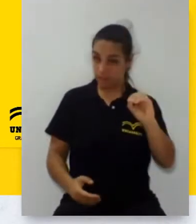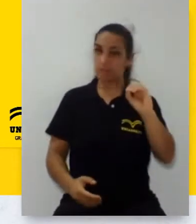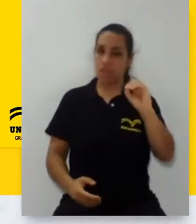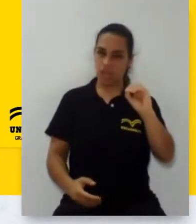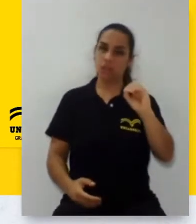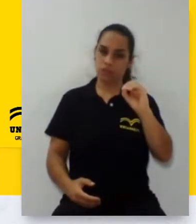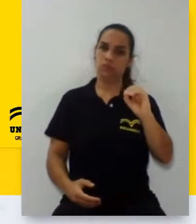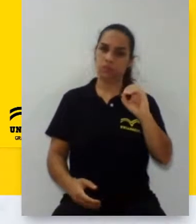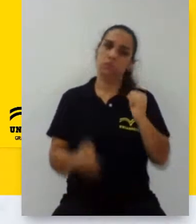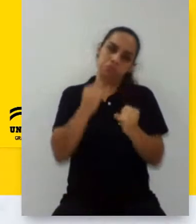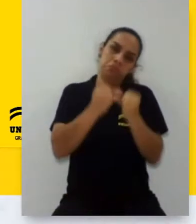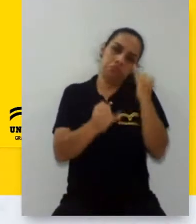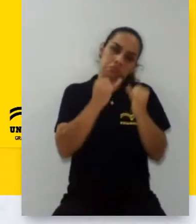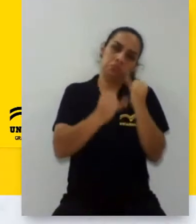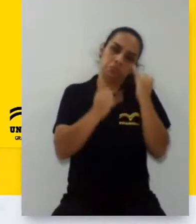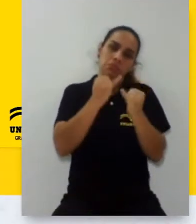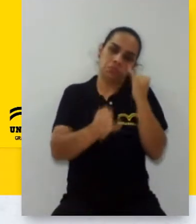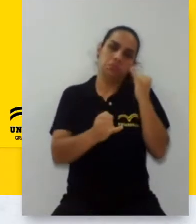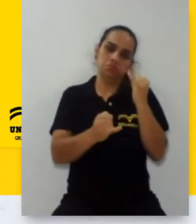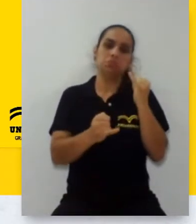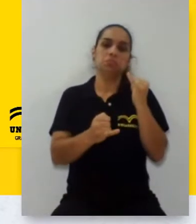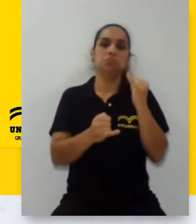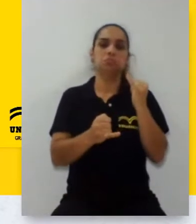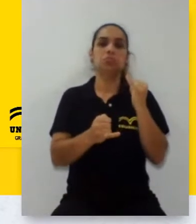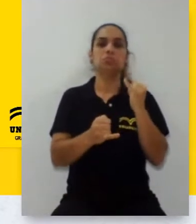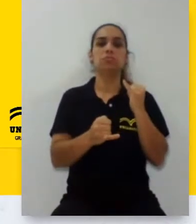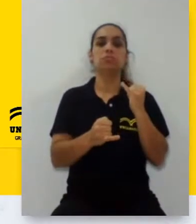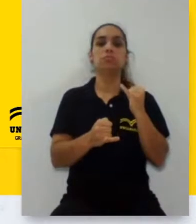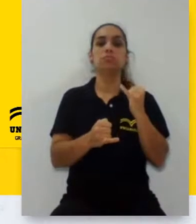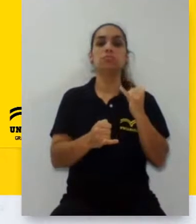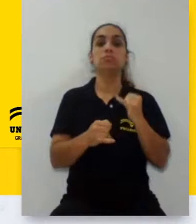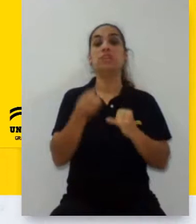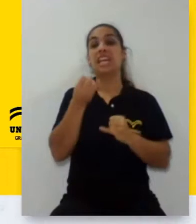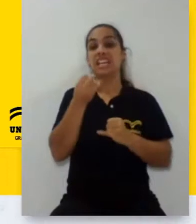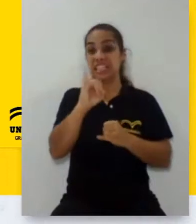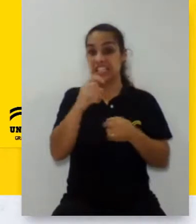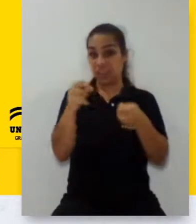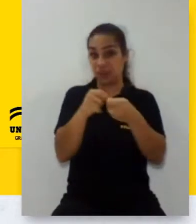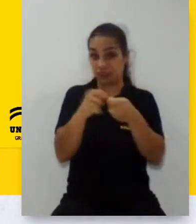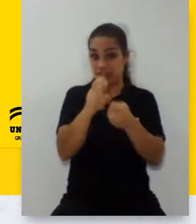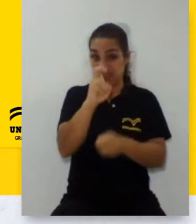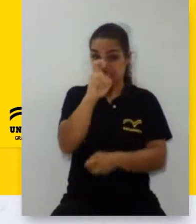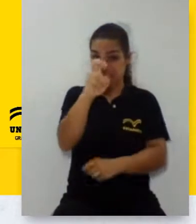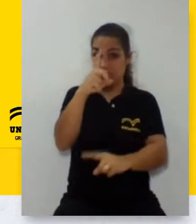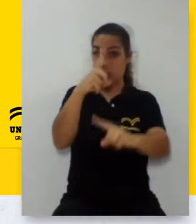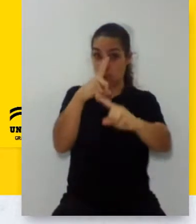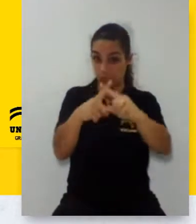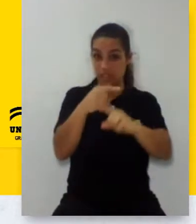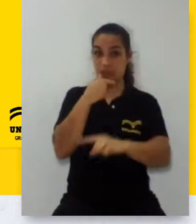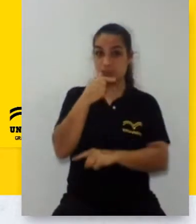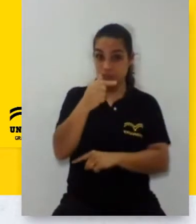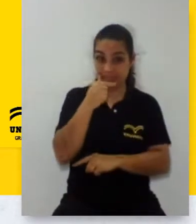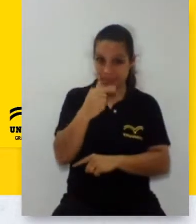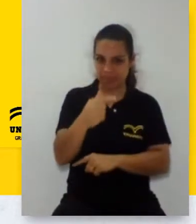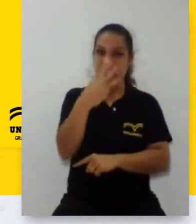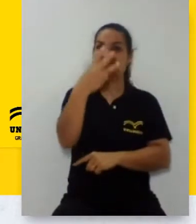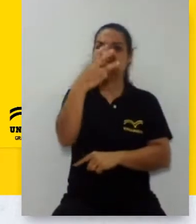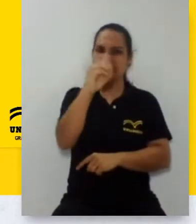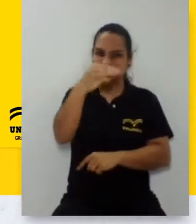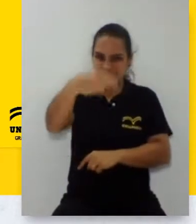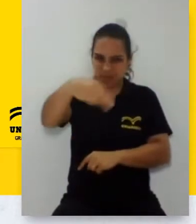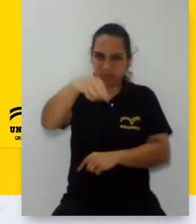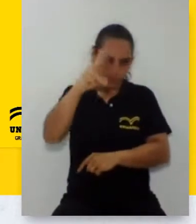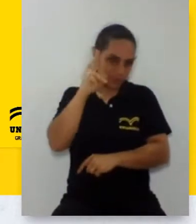ocorre normalmente aí. Se eu fizer isso 5 vezes por semana, meia hora, naquela recomendação que eu estou falando, vai ter um gasto em torno